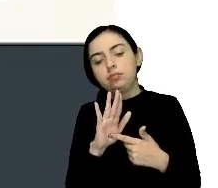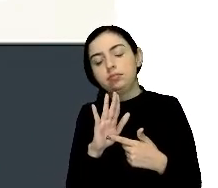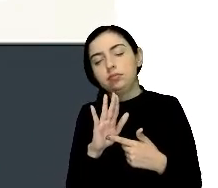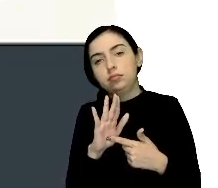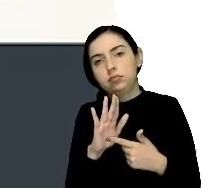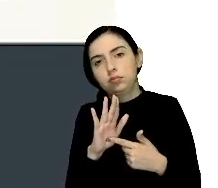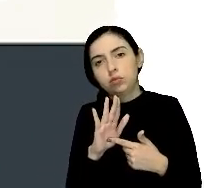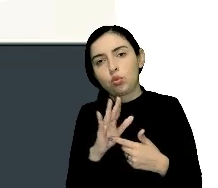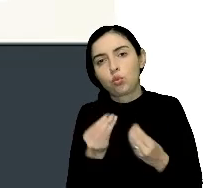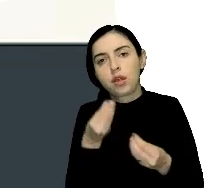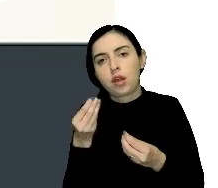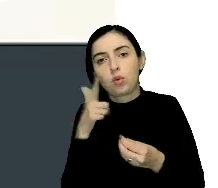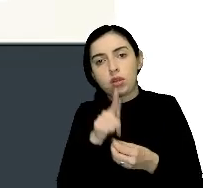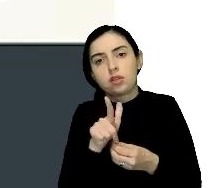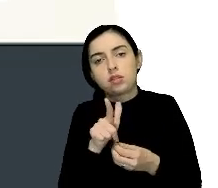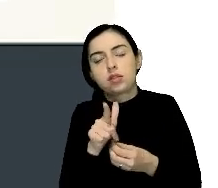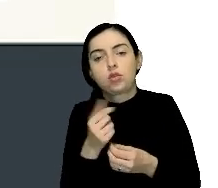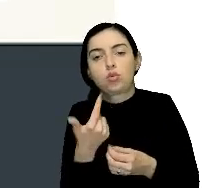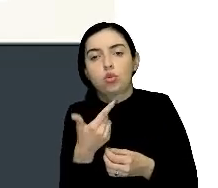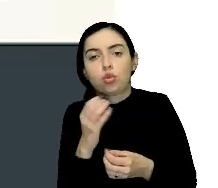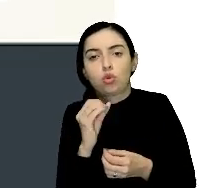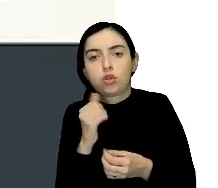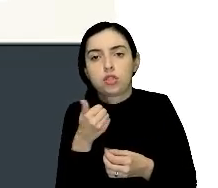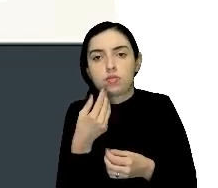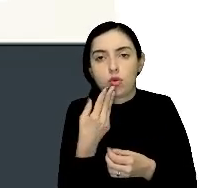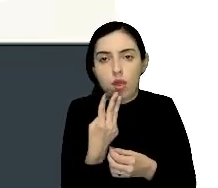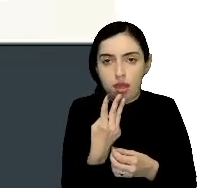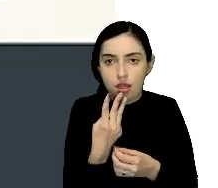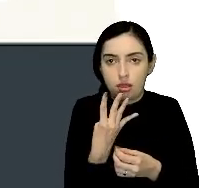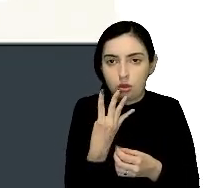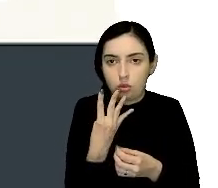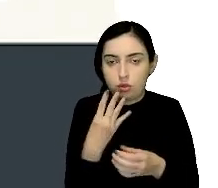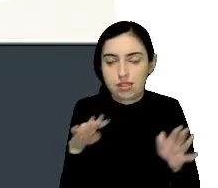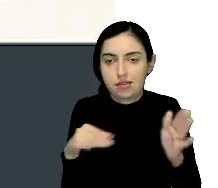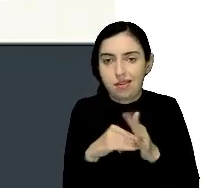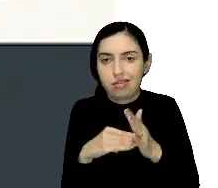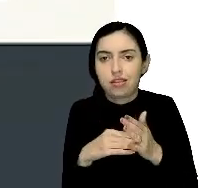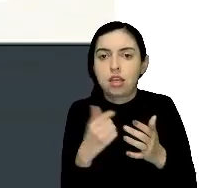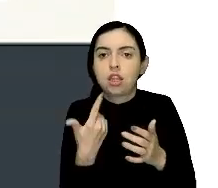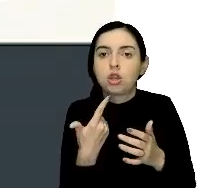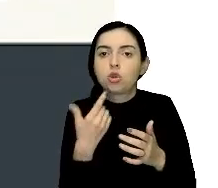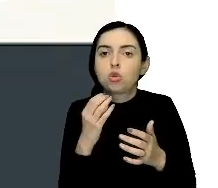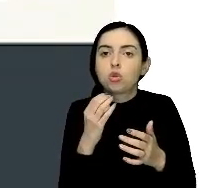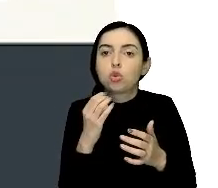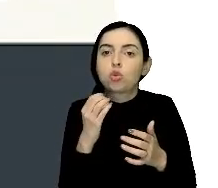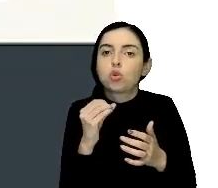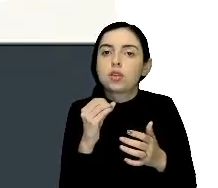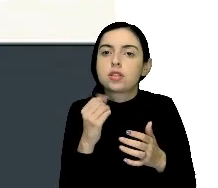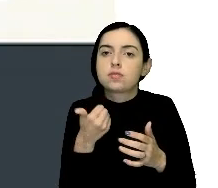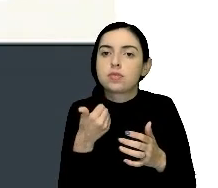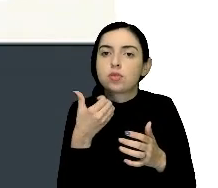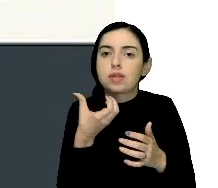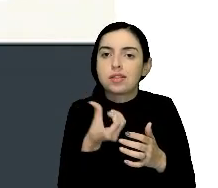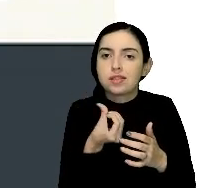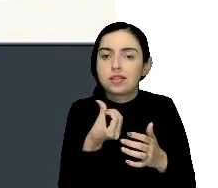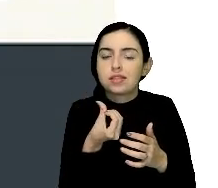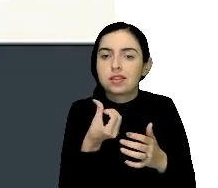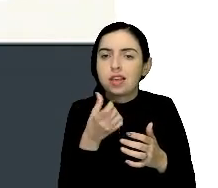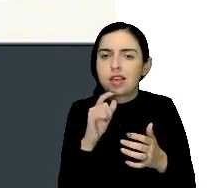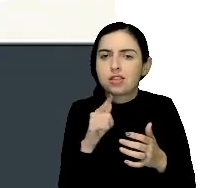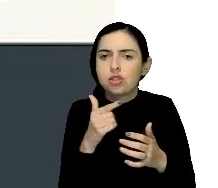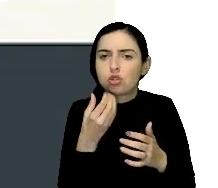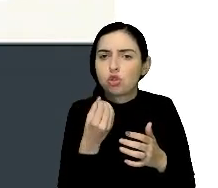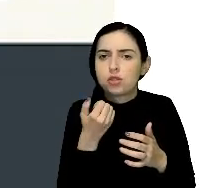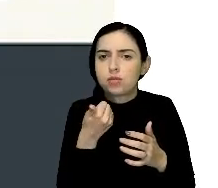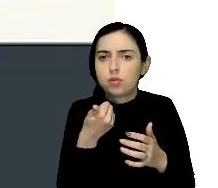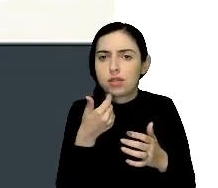o que aconteceu. De 2014 até 2017, a gente tinha